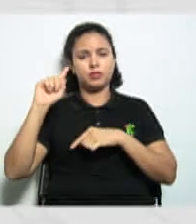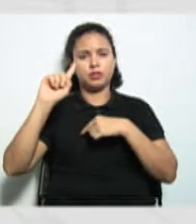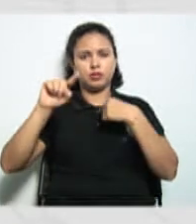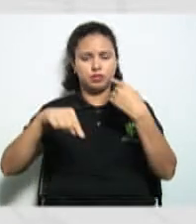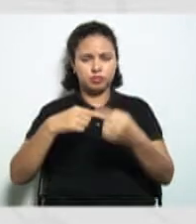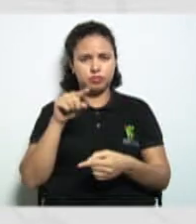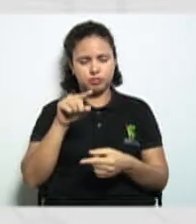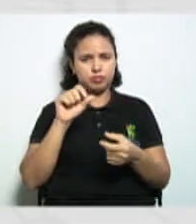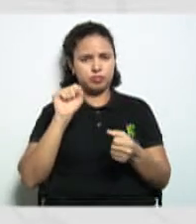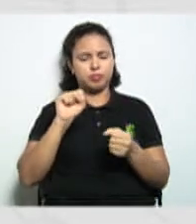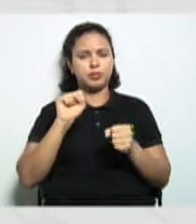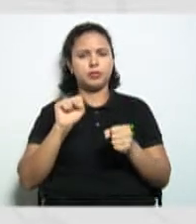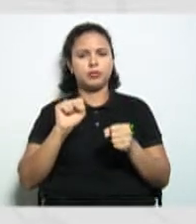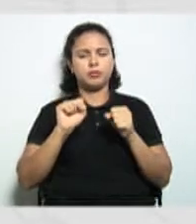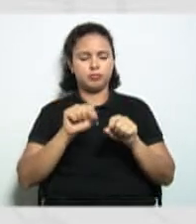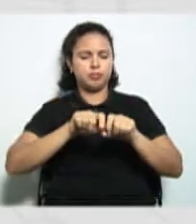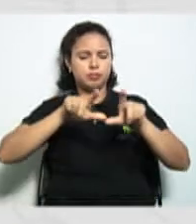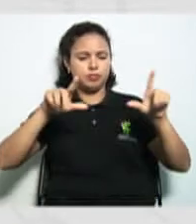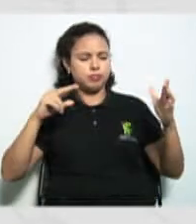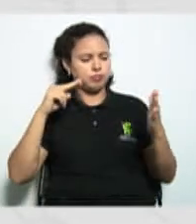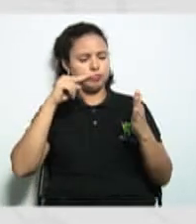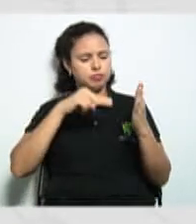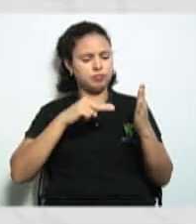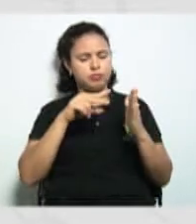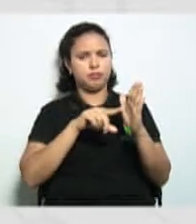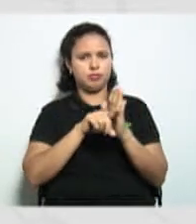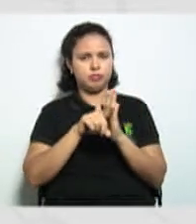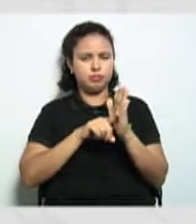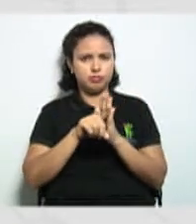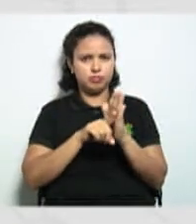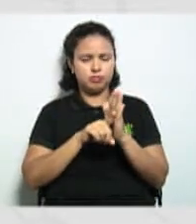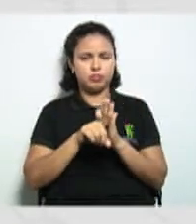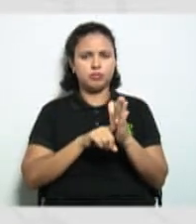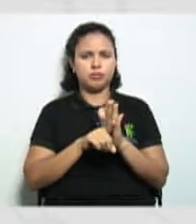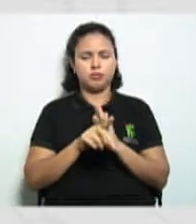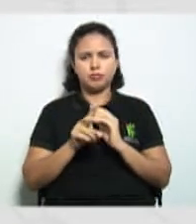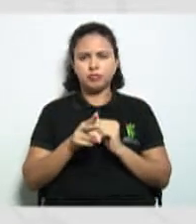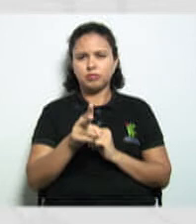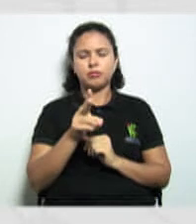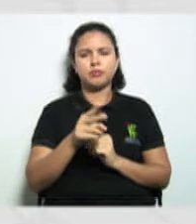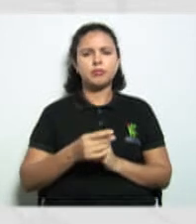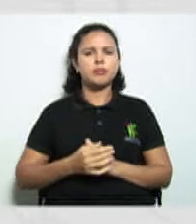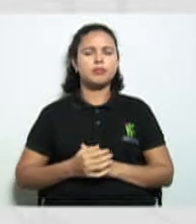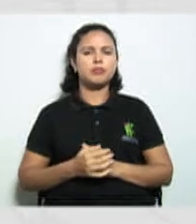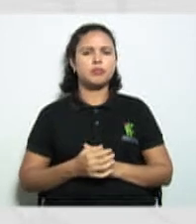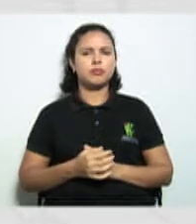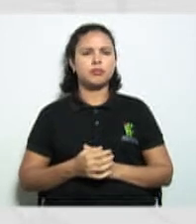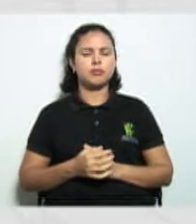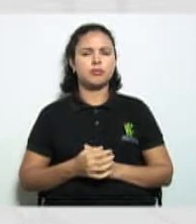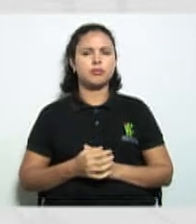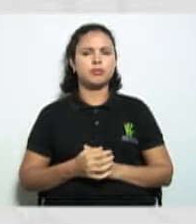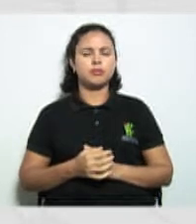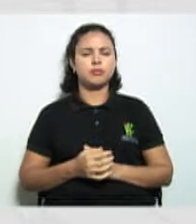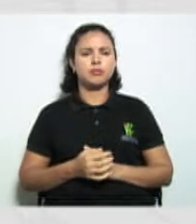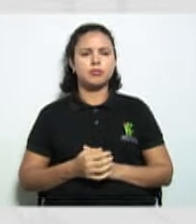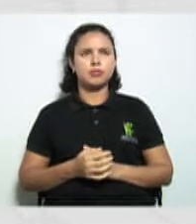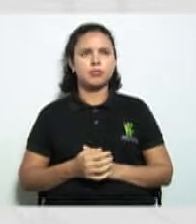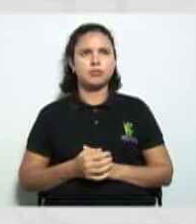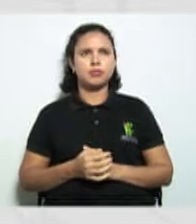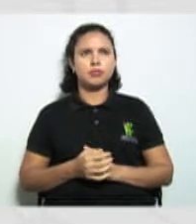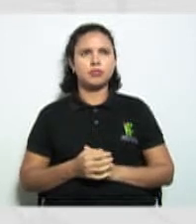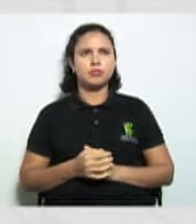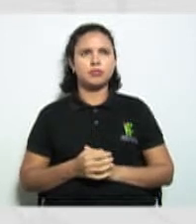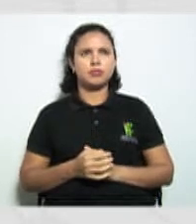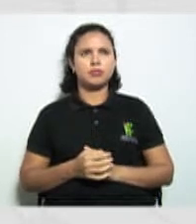vai, né, ter as possibilidades aí de pesquisar, de retornar a ele sempre que quiser. Aí a gente deu uma apagadinha, que estava meio bagunçado,